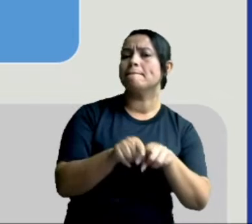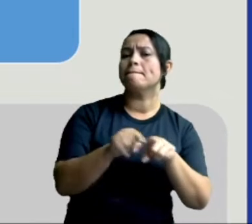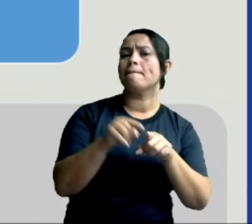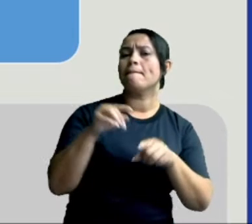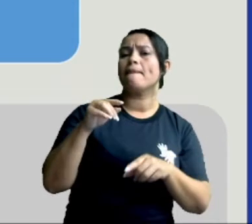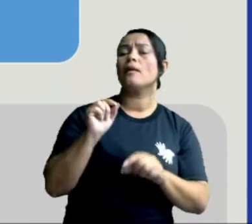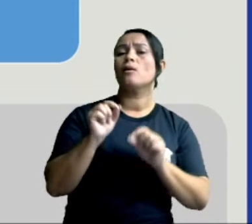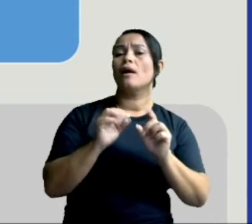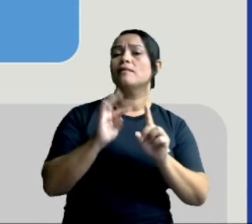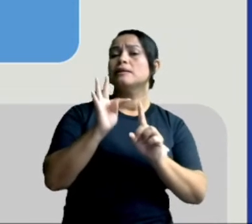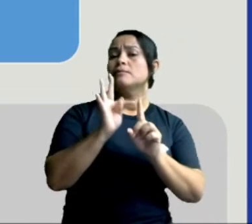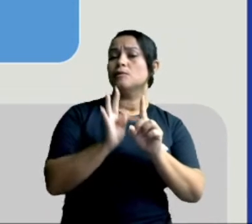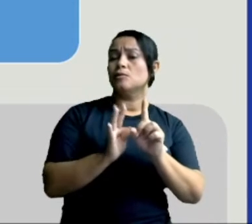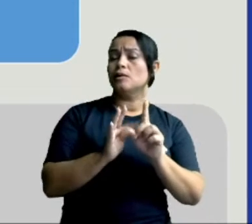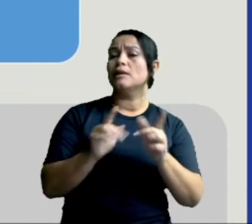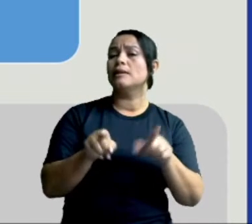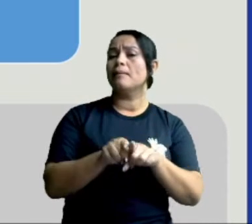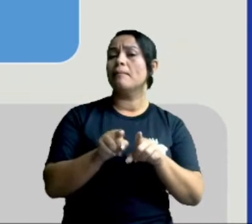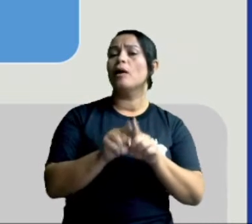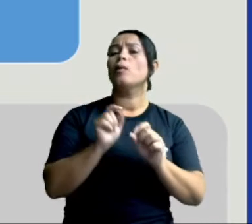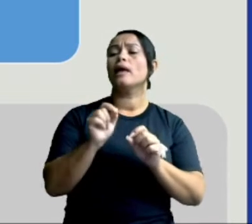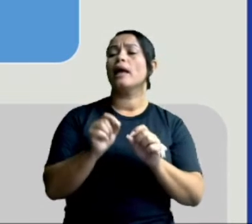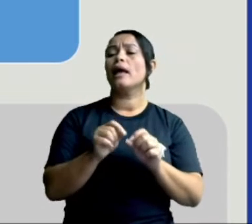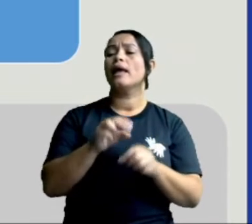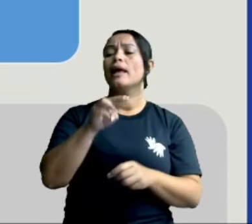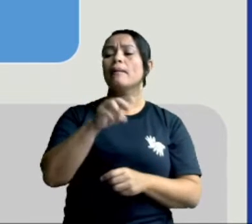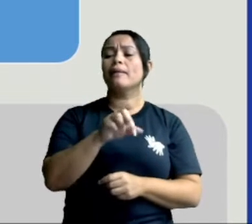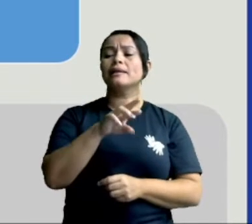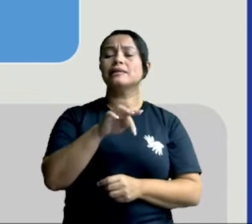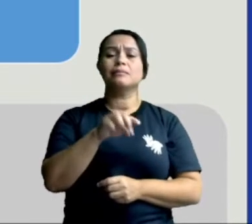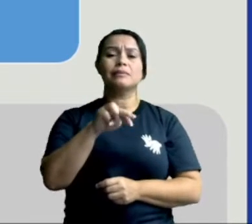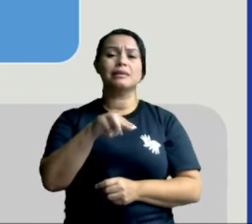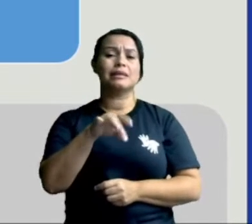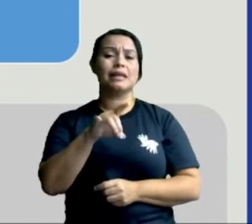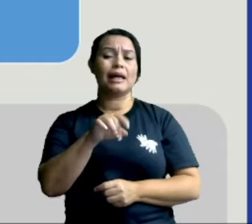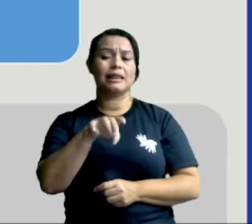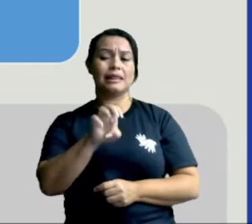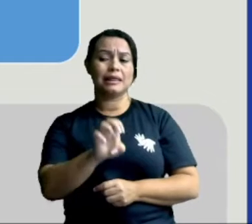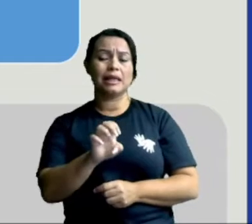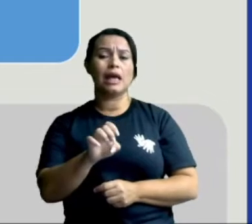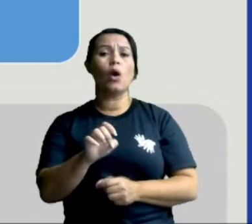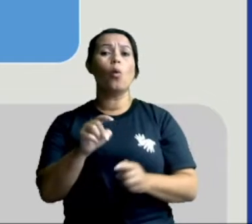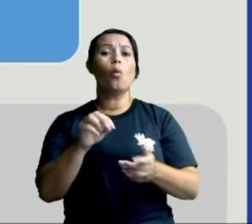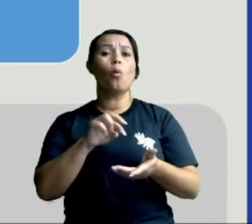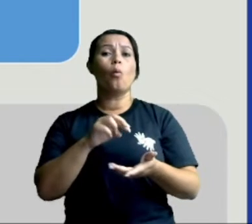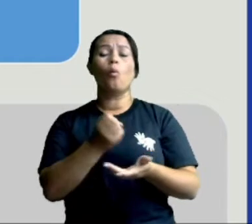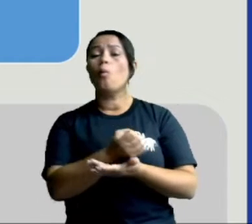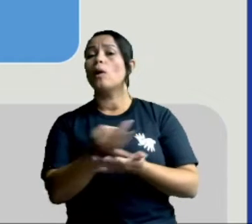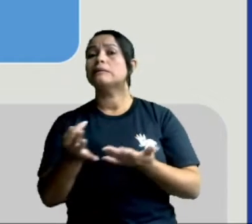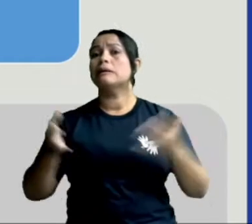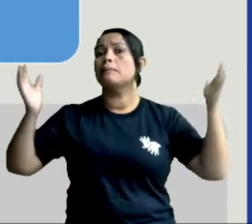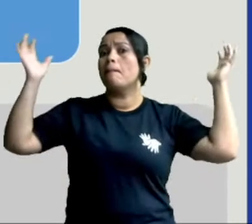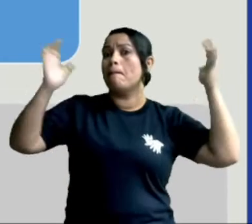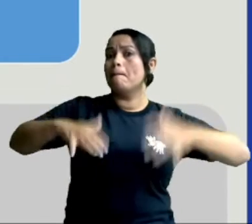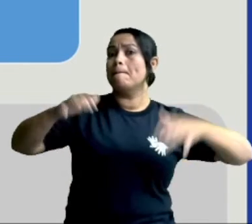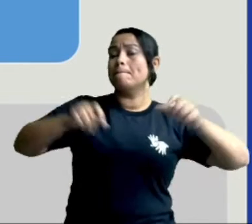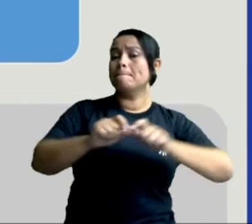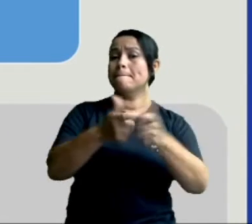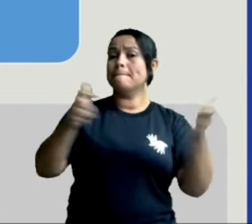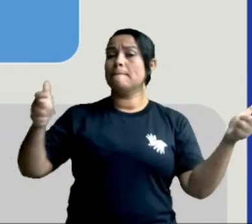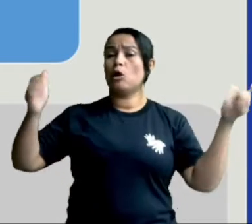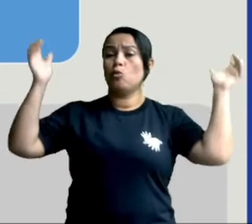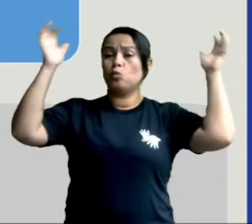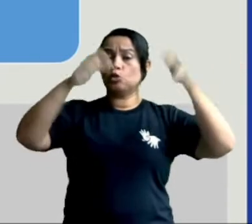térmica e a maritimidade contribui para maior quantidade de chuva tão